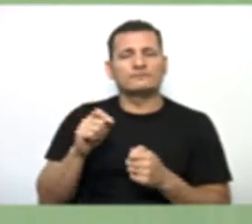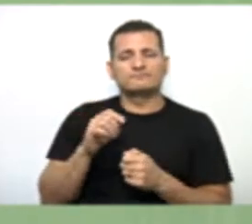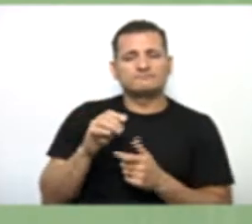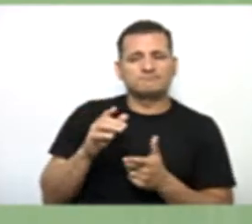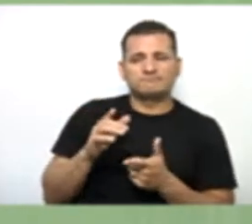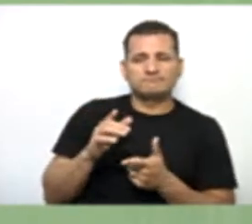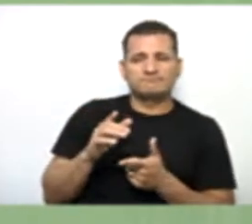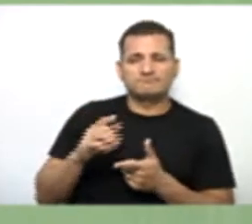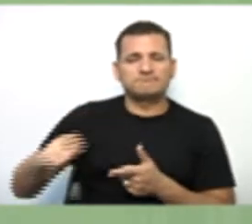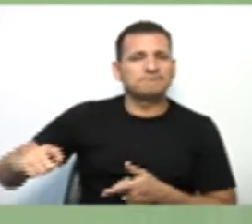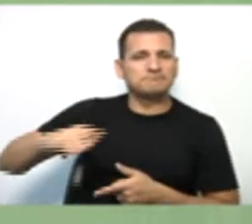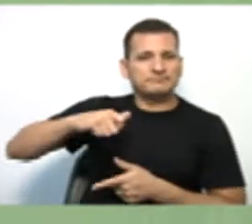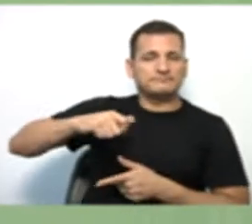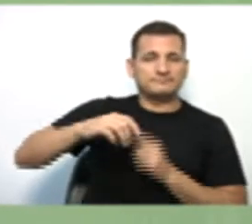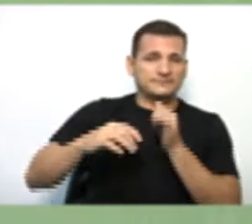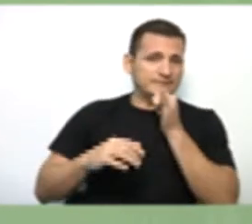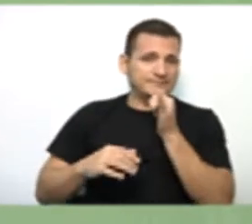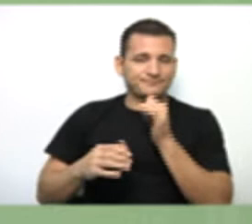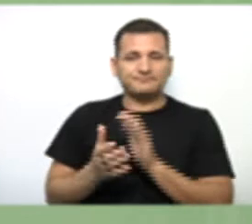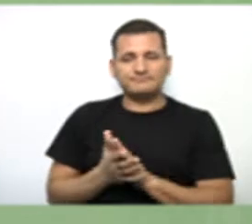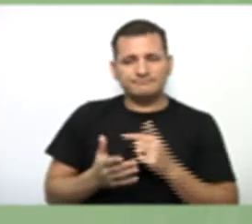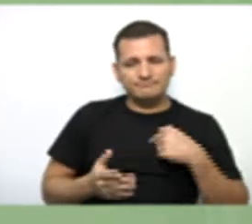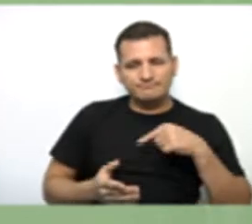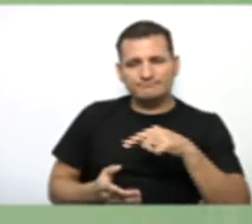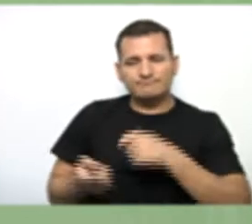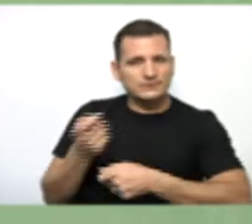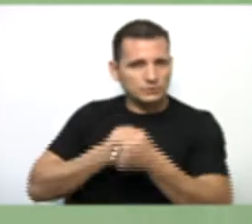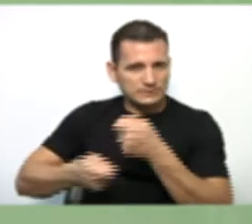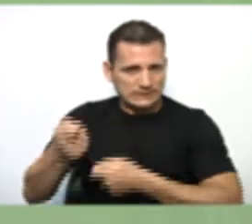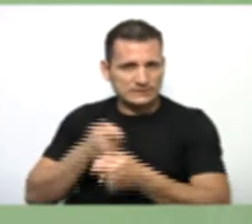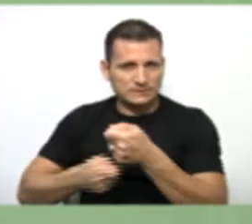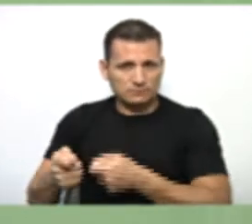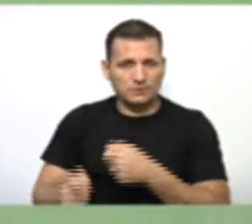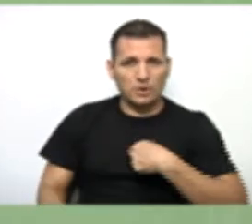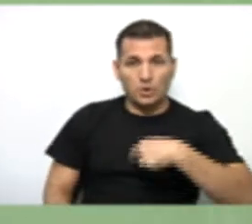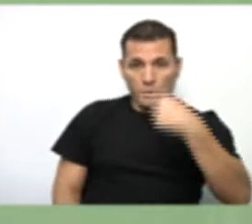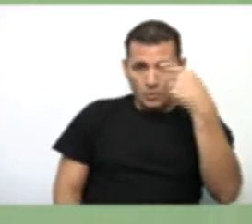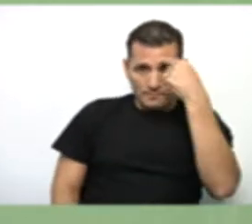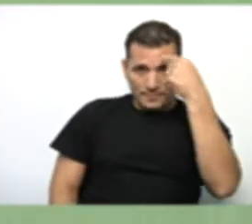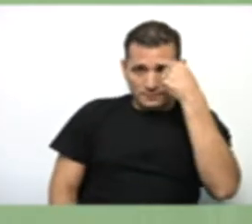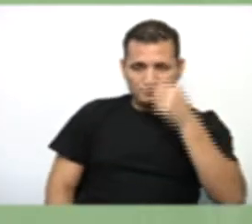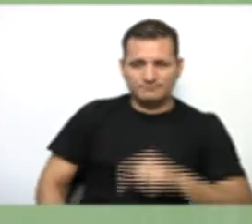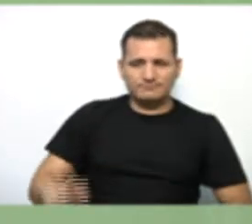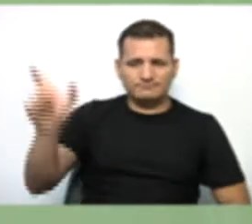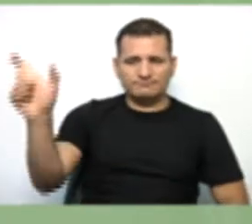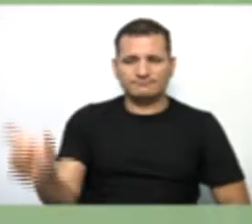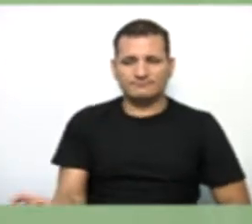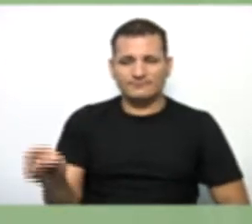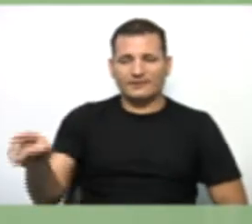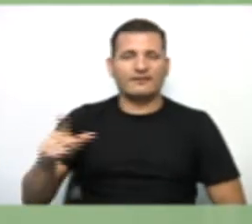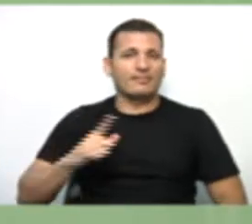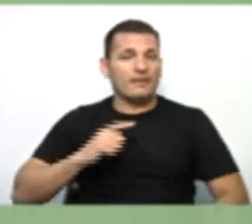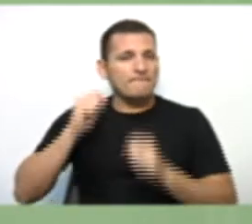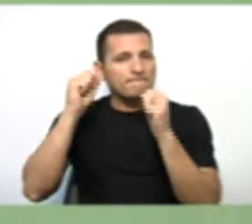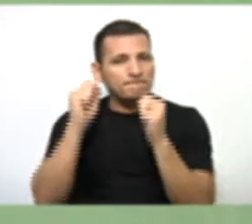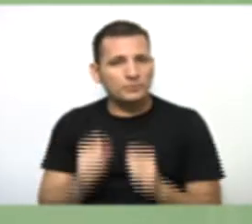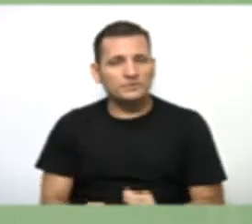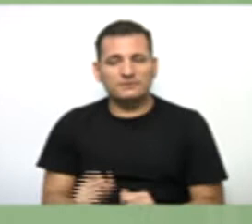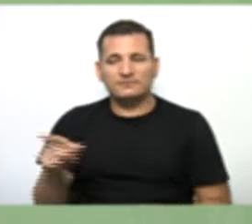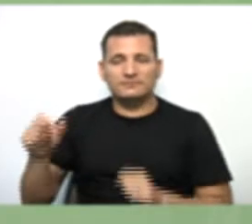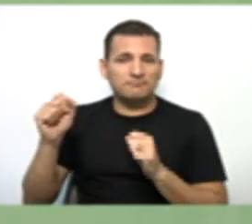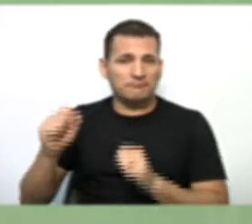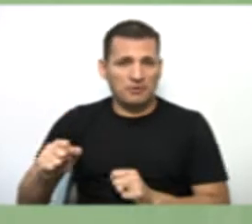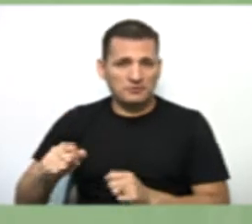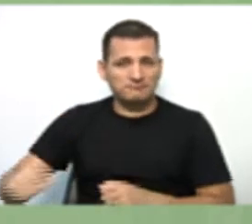a ele. Ou seja, se eu vou entrar numa negociação e acho que o outro indivíduo, pelo poder que ele tem, não é, ele pode me conceder